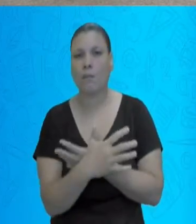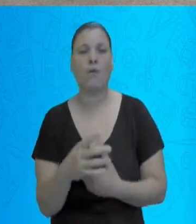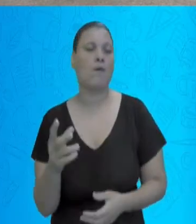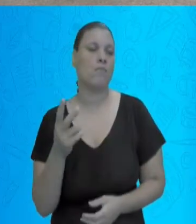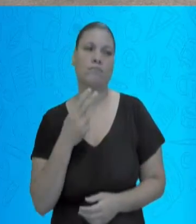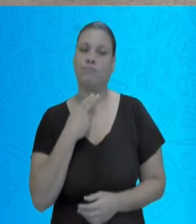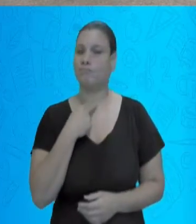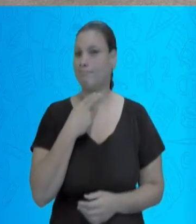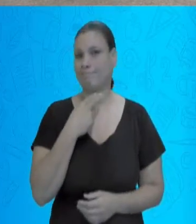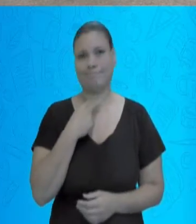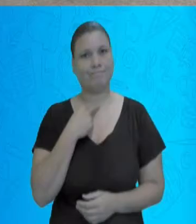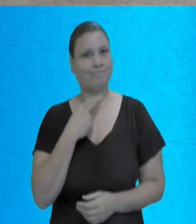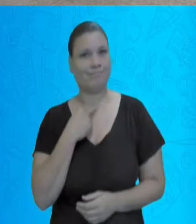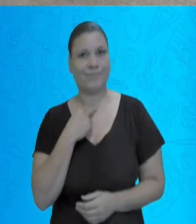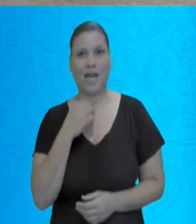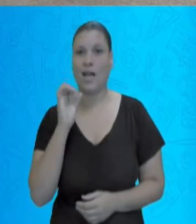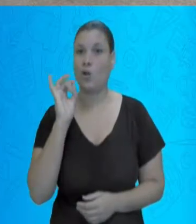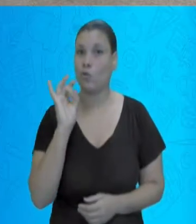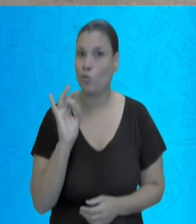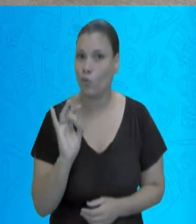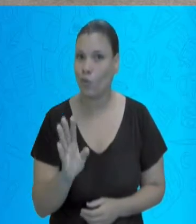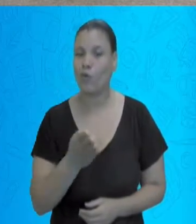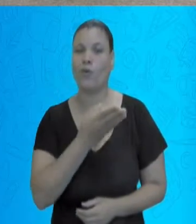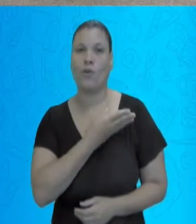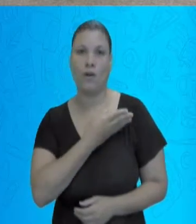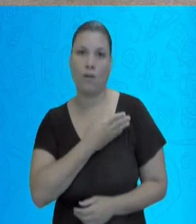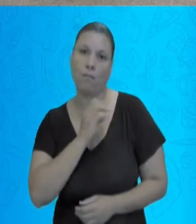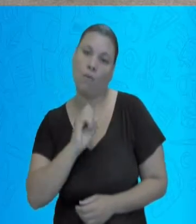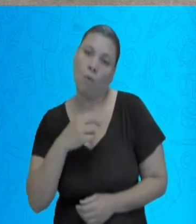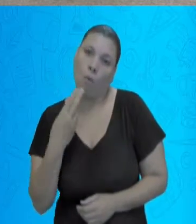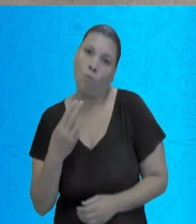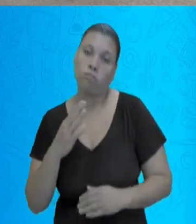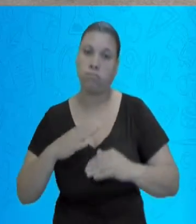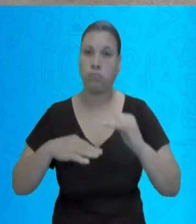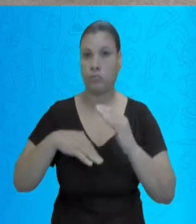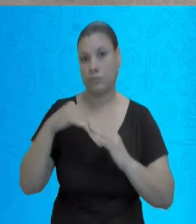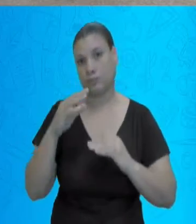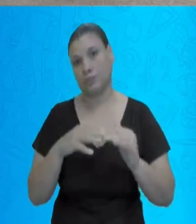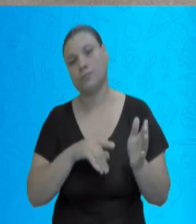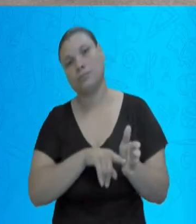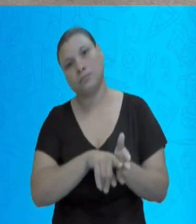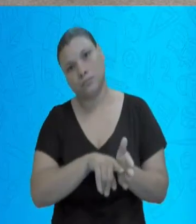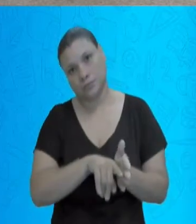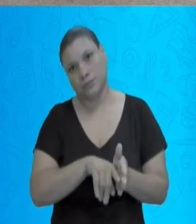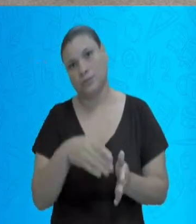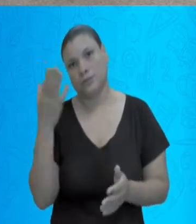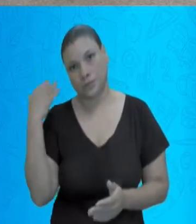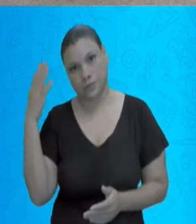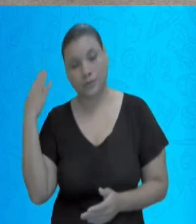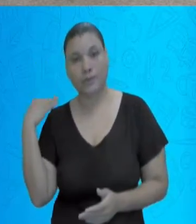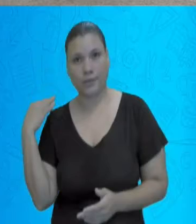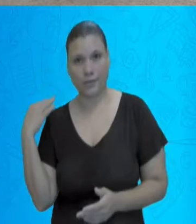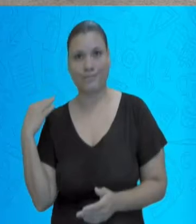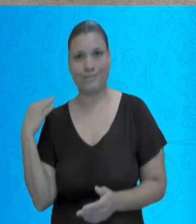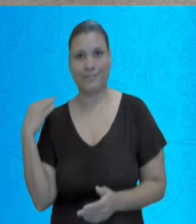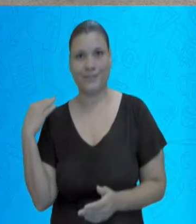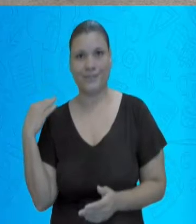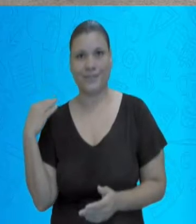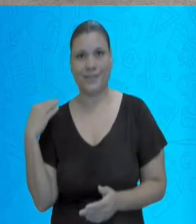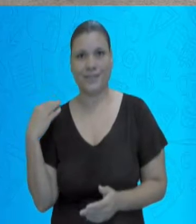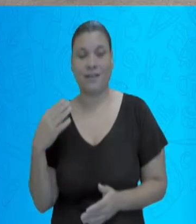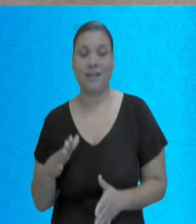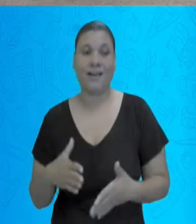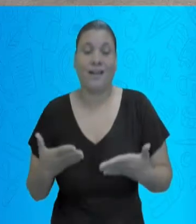era bem restrito. E aí não ajudava muito no desenvolvimento, porque aquele colecionador,